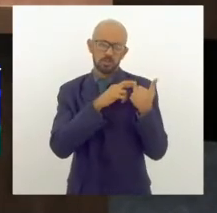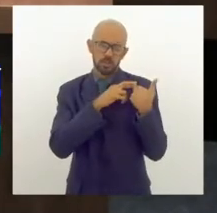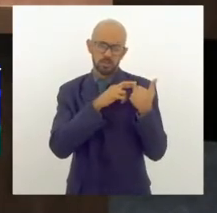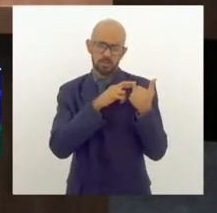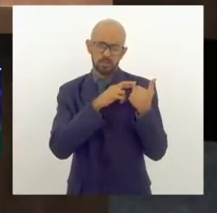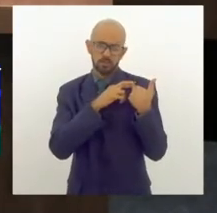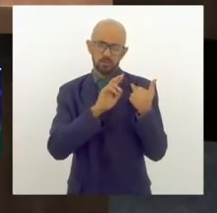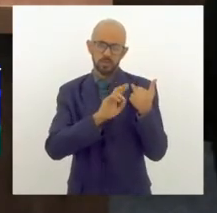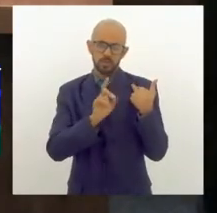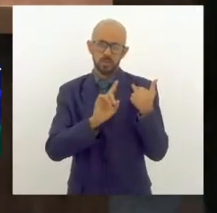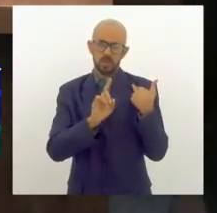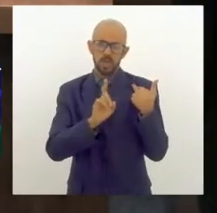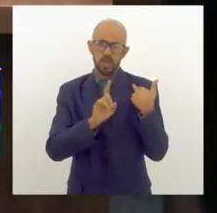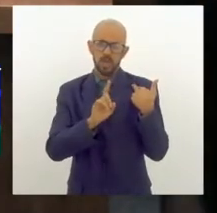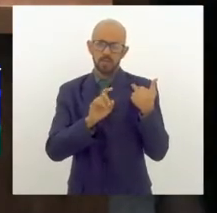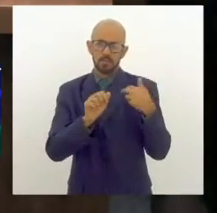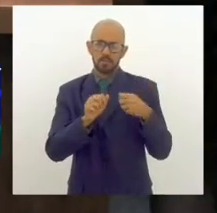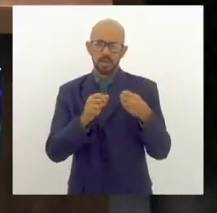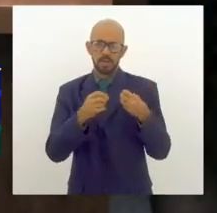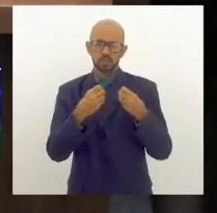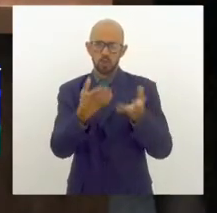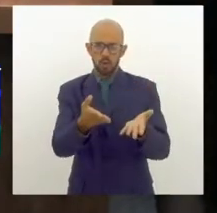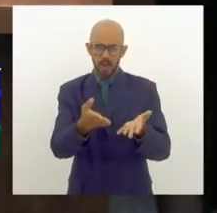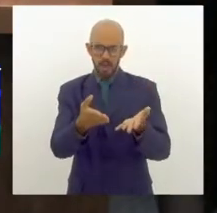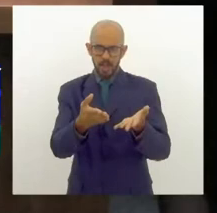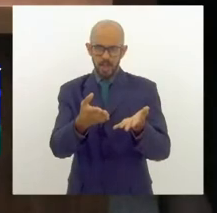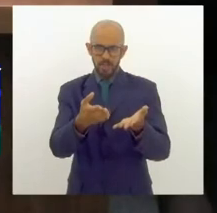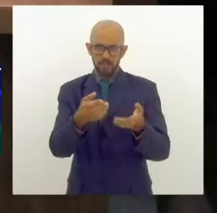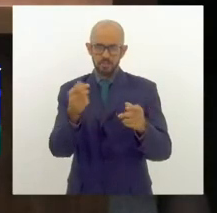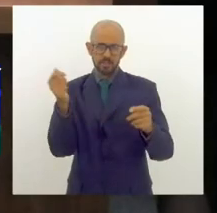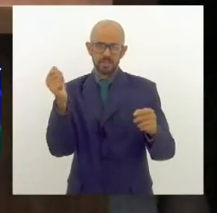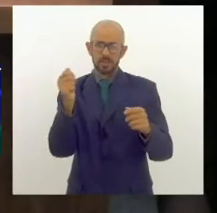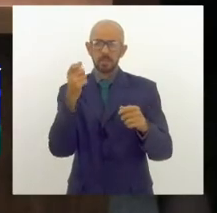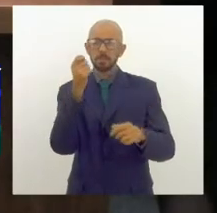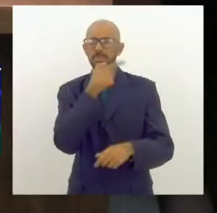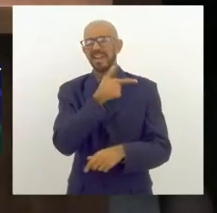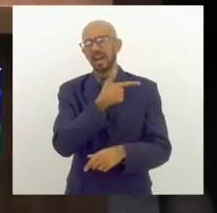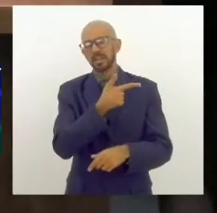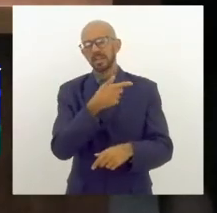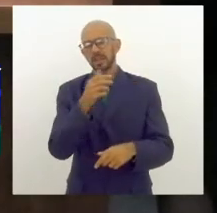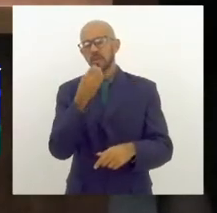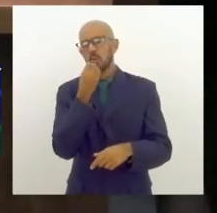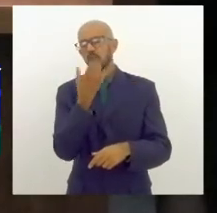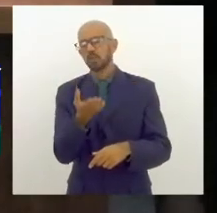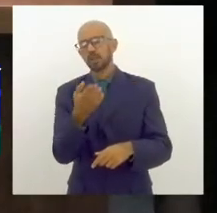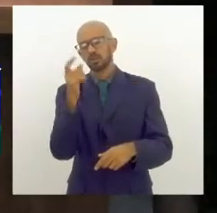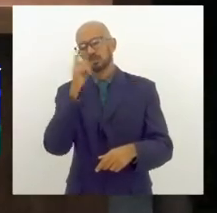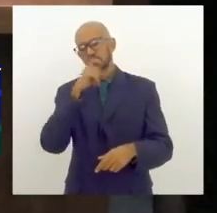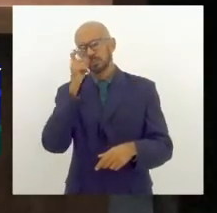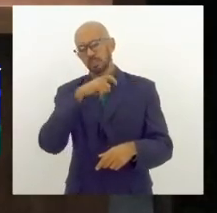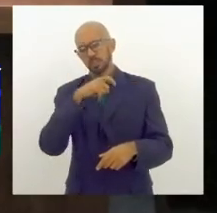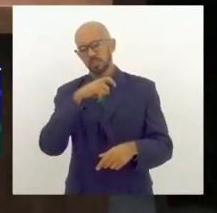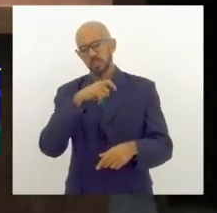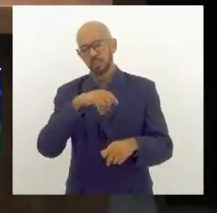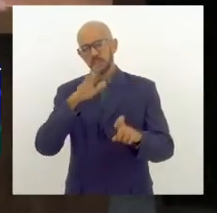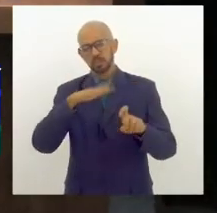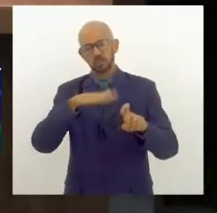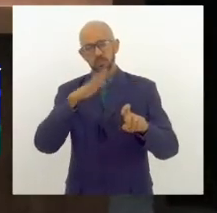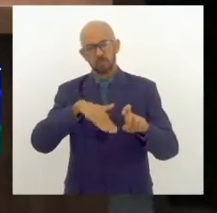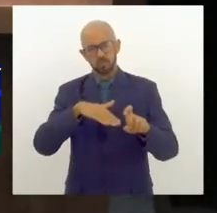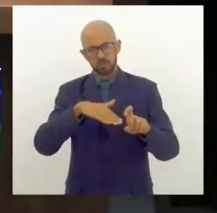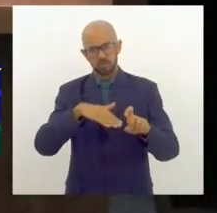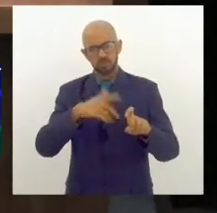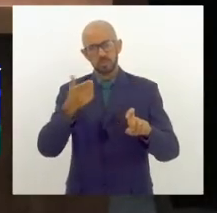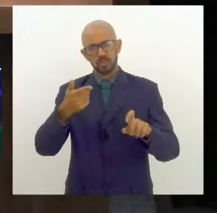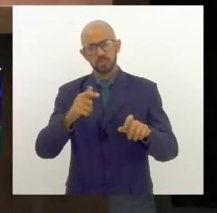não jogando para a plateia, falando, fazendo bravata, contando mentiras e fake news, que a gente sabe que está aberta